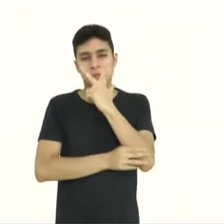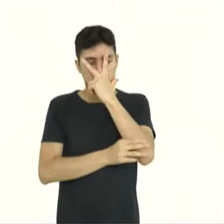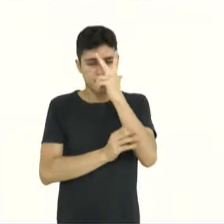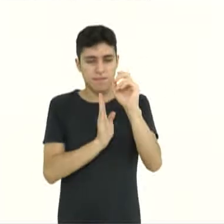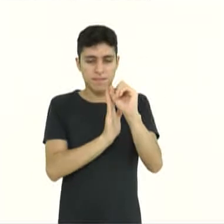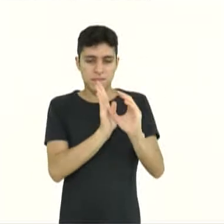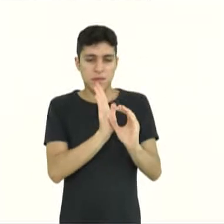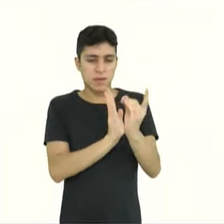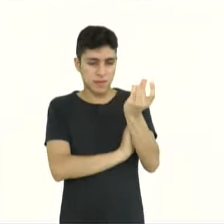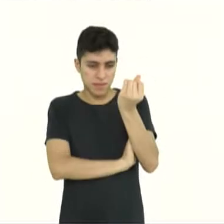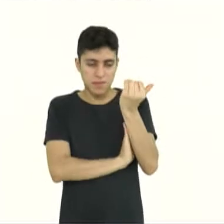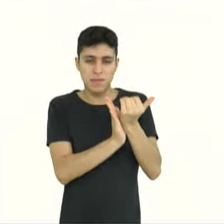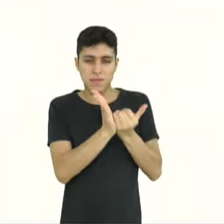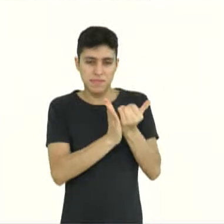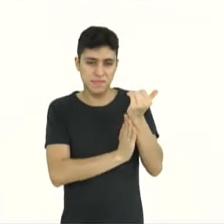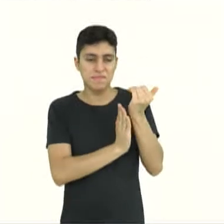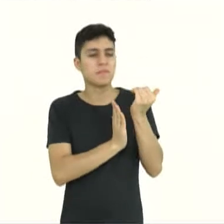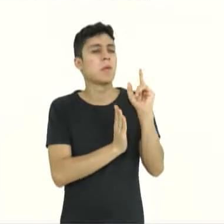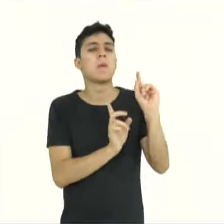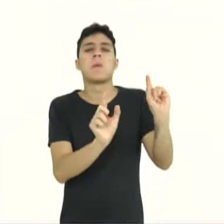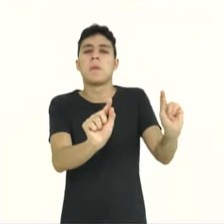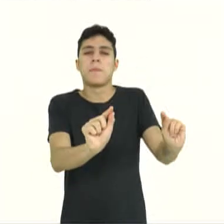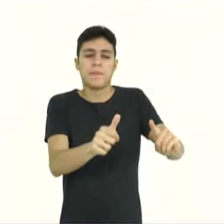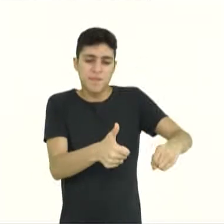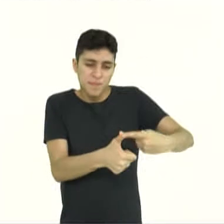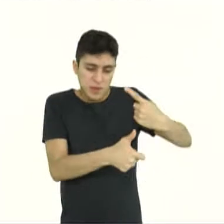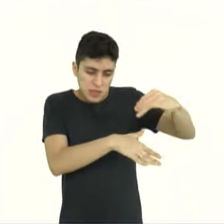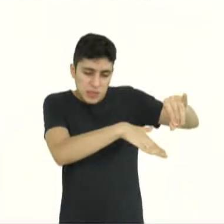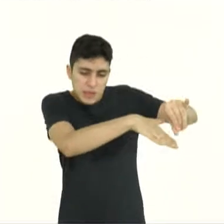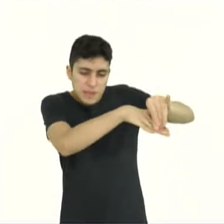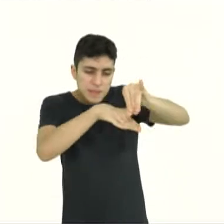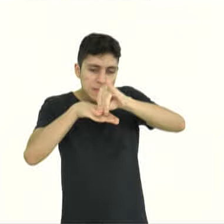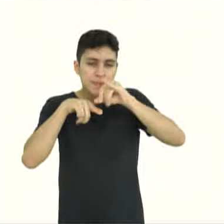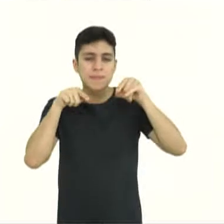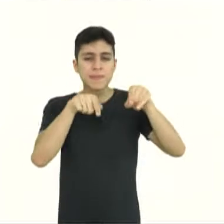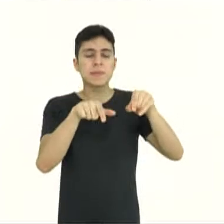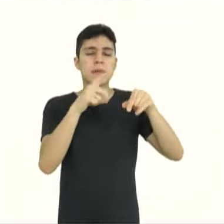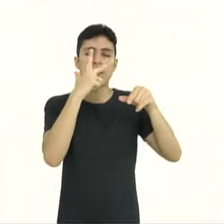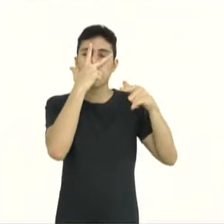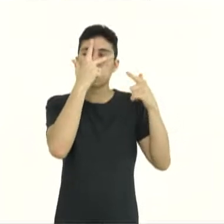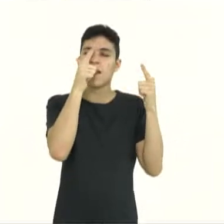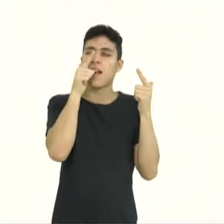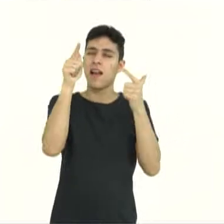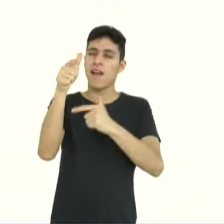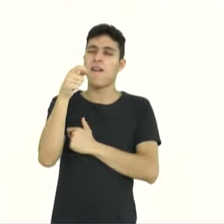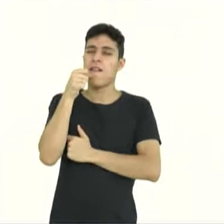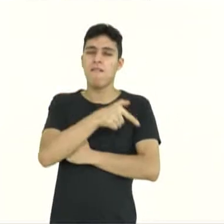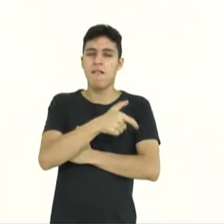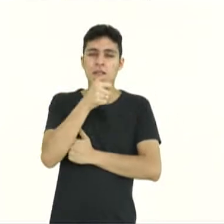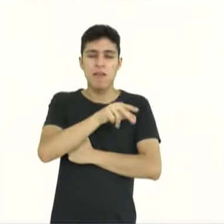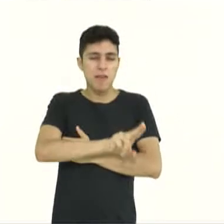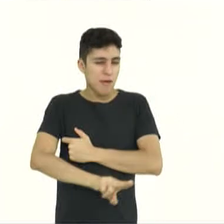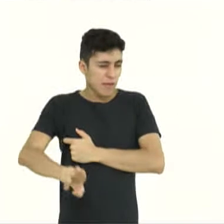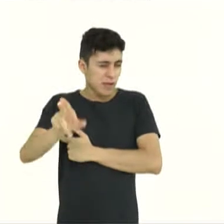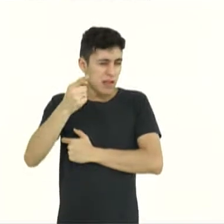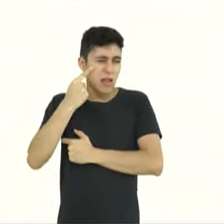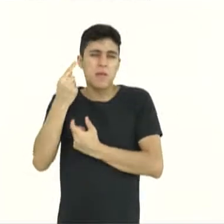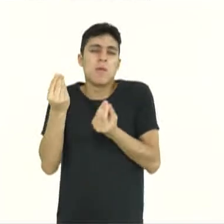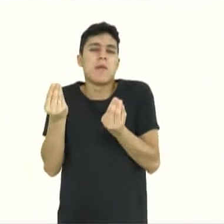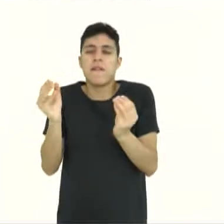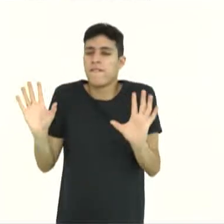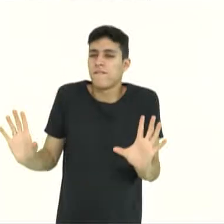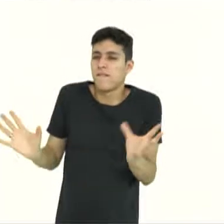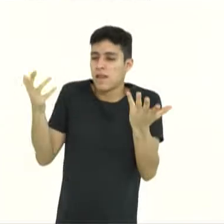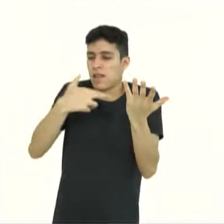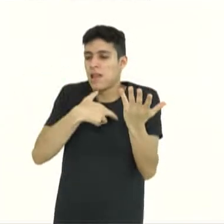século XVI, quando aparecem as primeiras peças satíricas, né, utilizadas geralmente na ocasião de festas religiosas